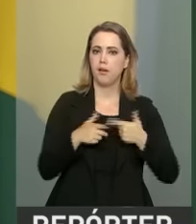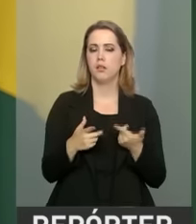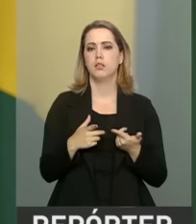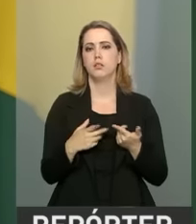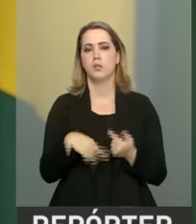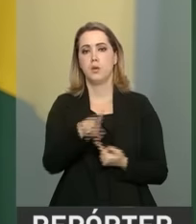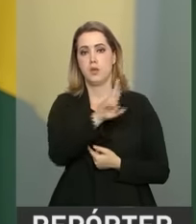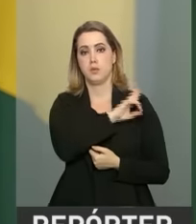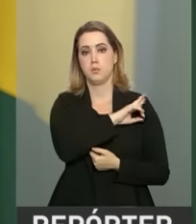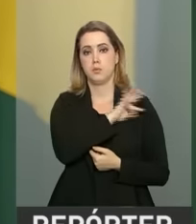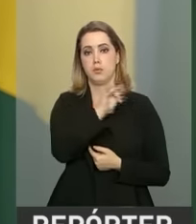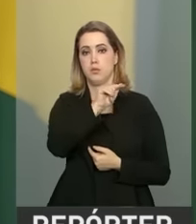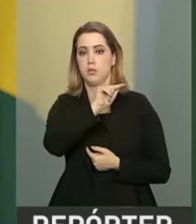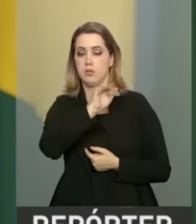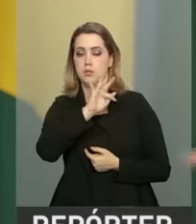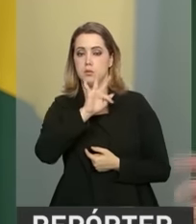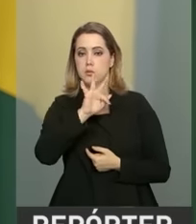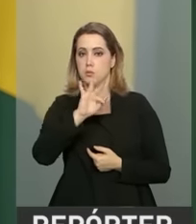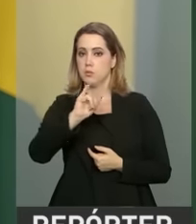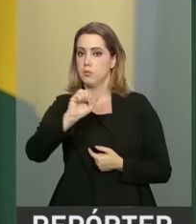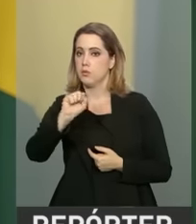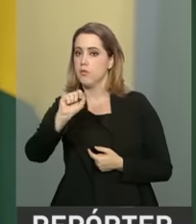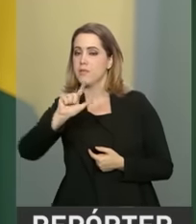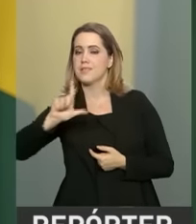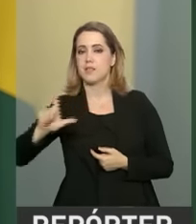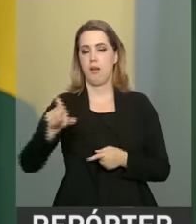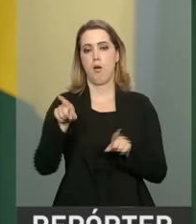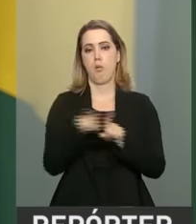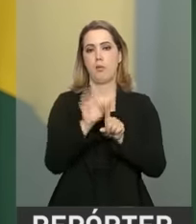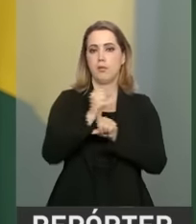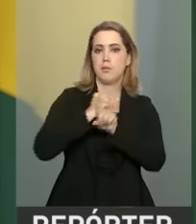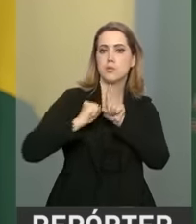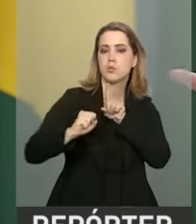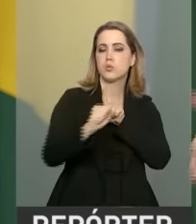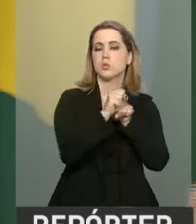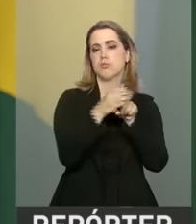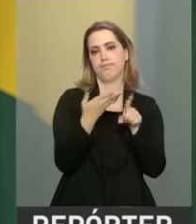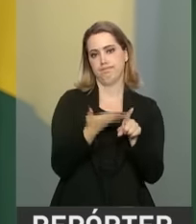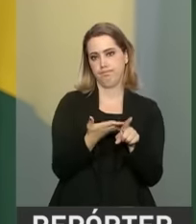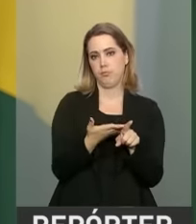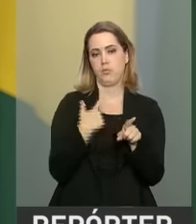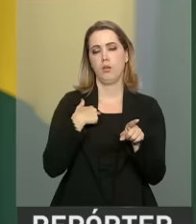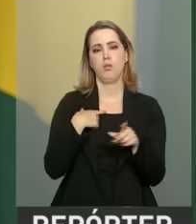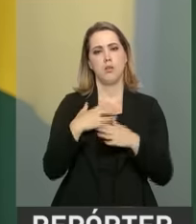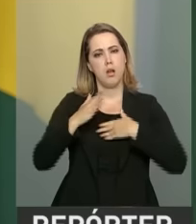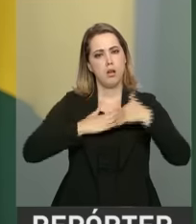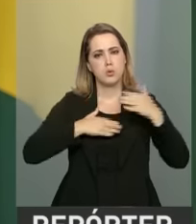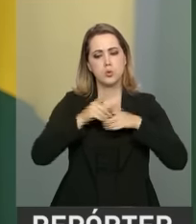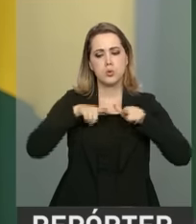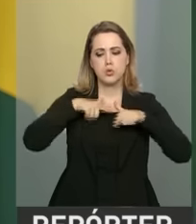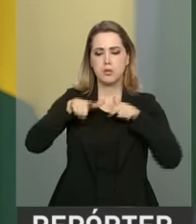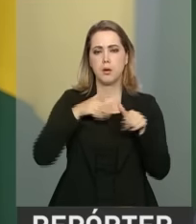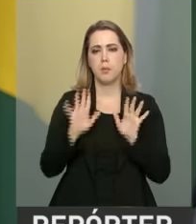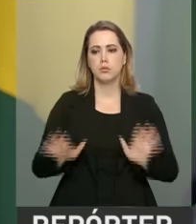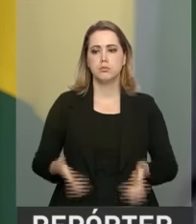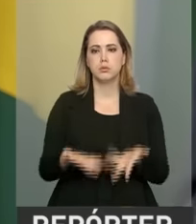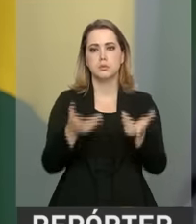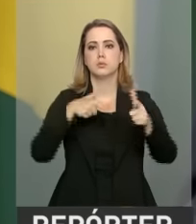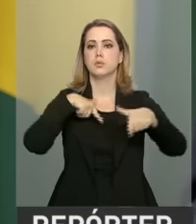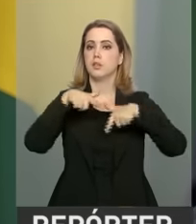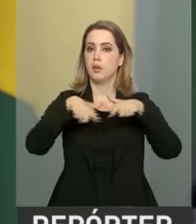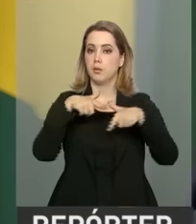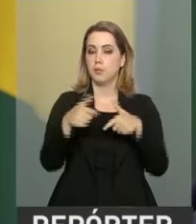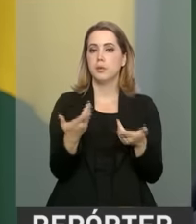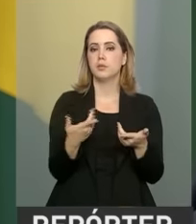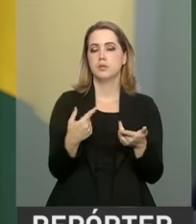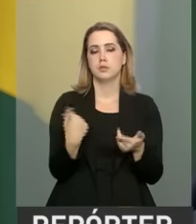responsabilidade fiscal, daí o teto de gastos, e responsabilidade social, ou seja, ações geradoras do emprego